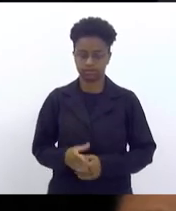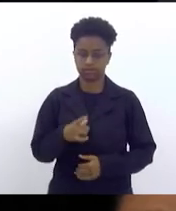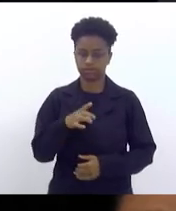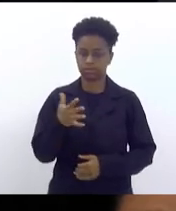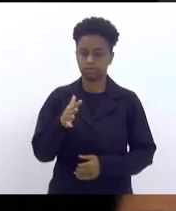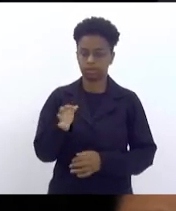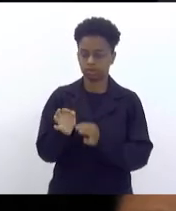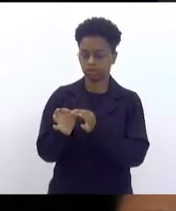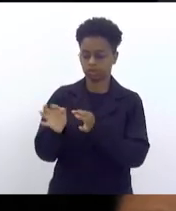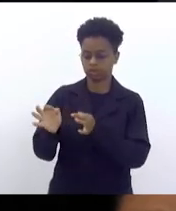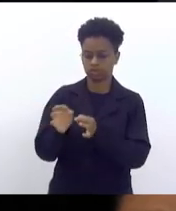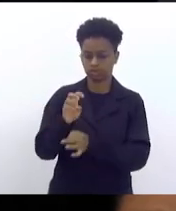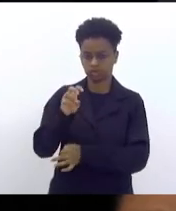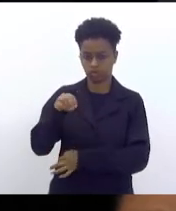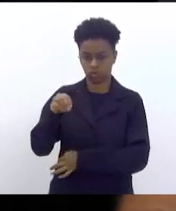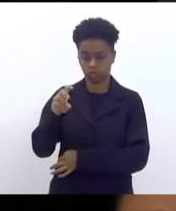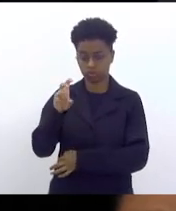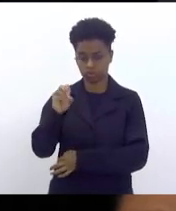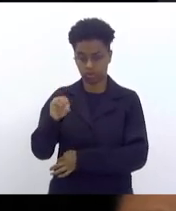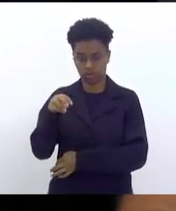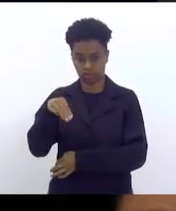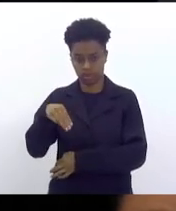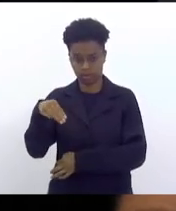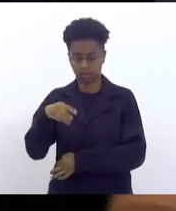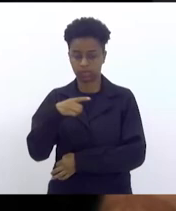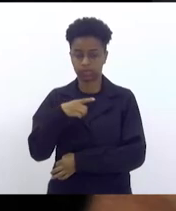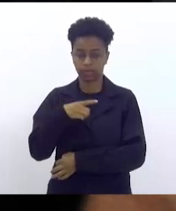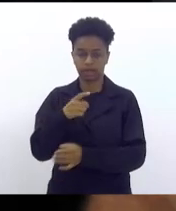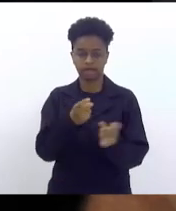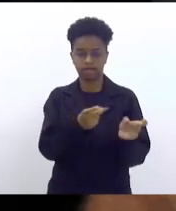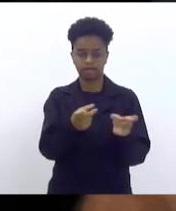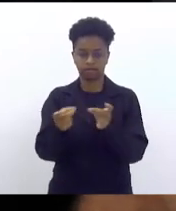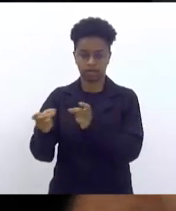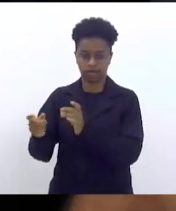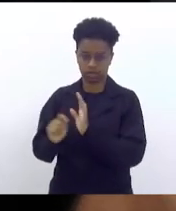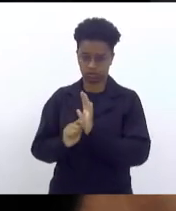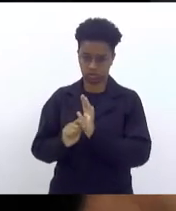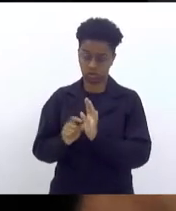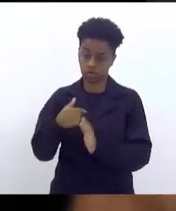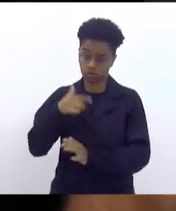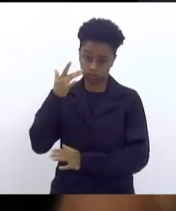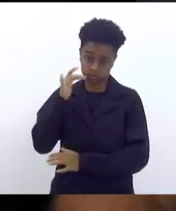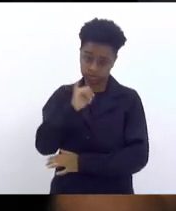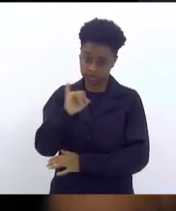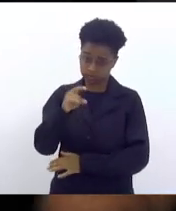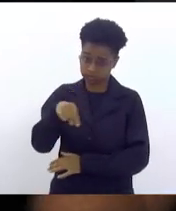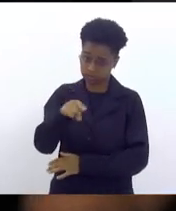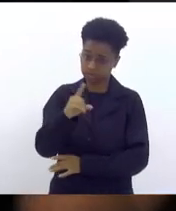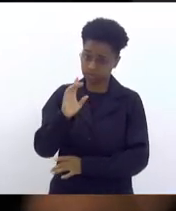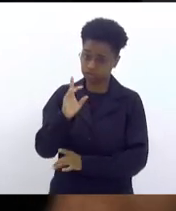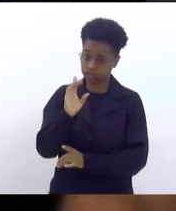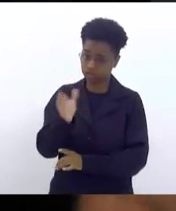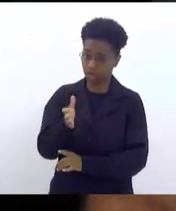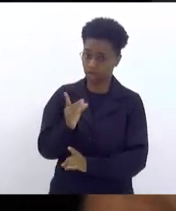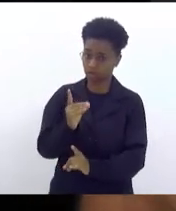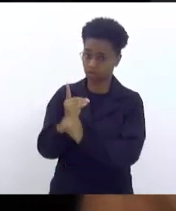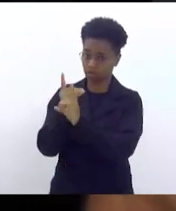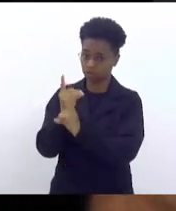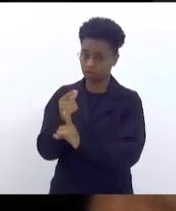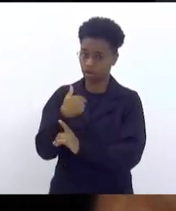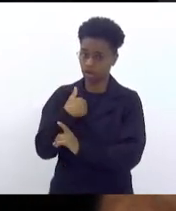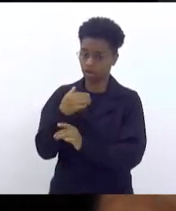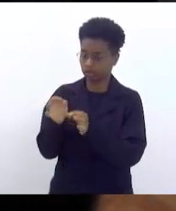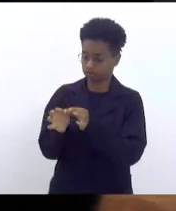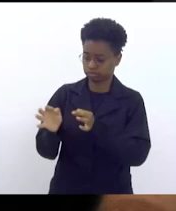de 50 metros da praça tinha uma boca de fumo eu não sei se os senhores aqui já tiveram uma boca de fumo eu estava